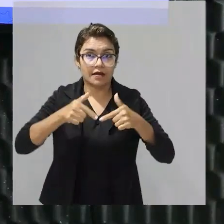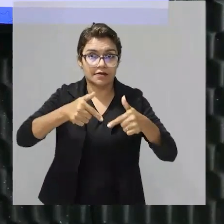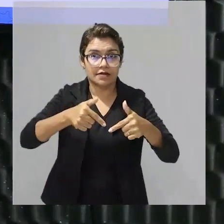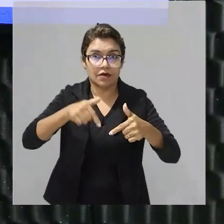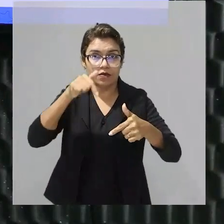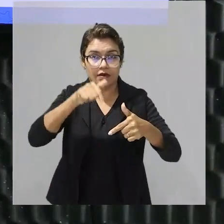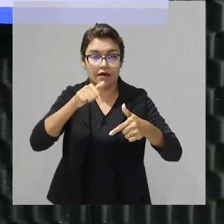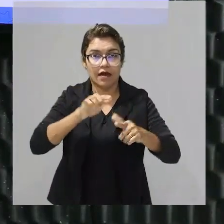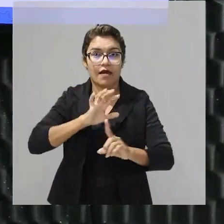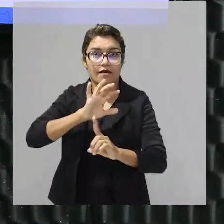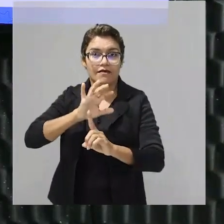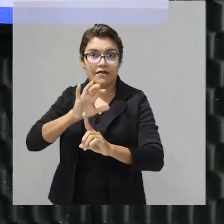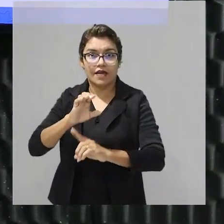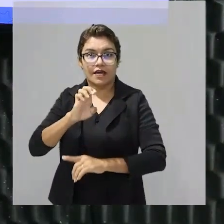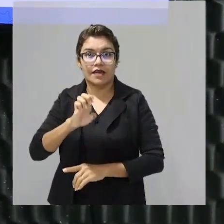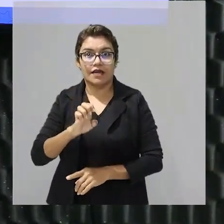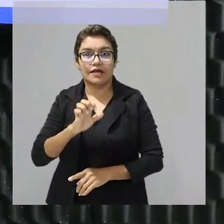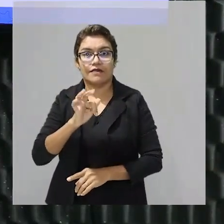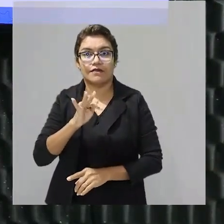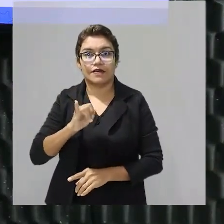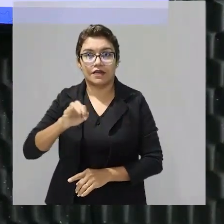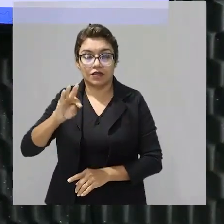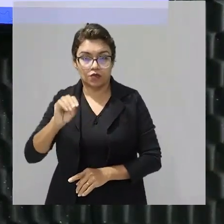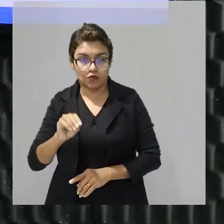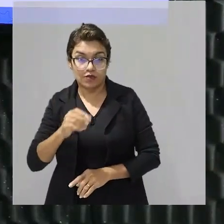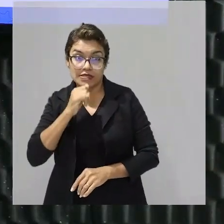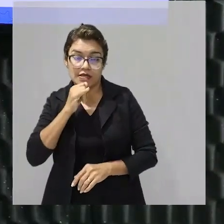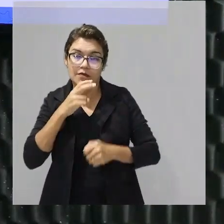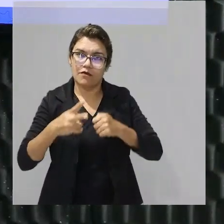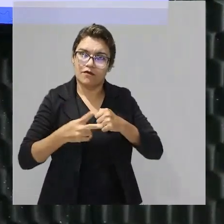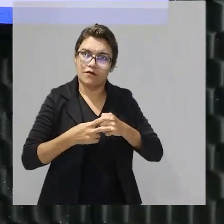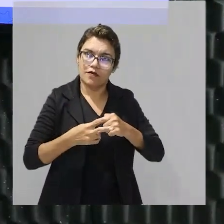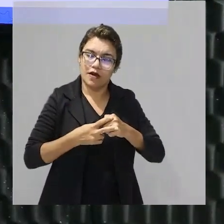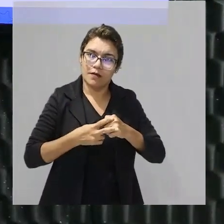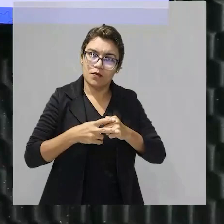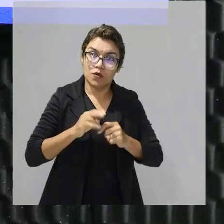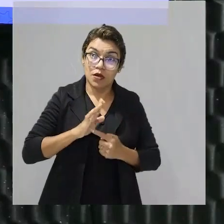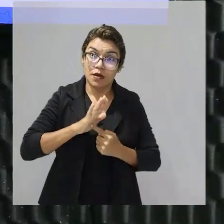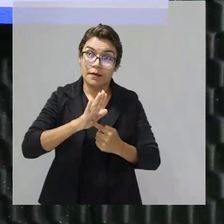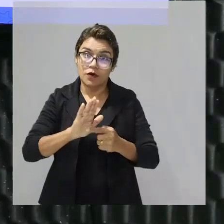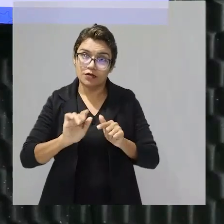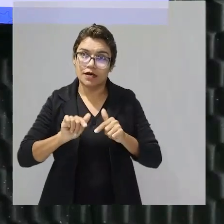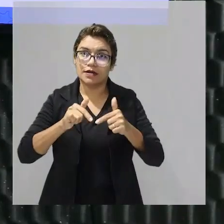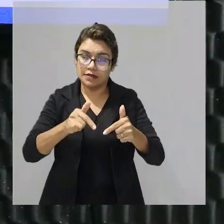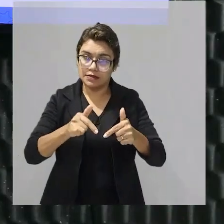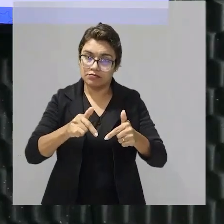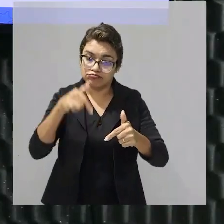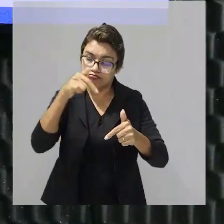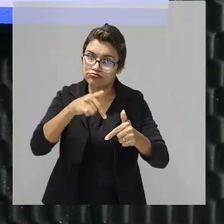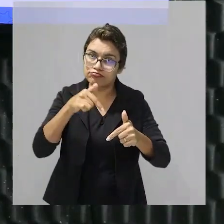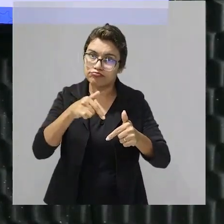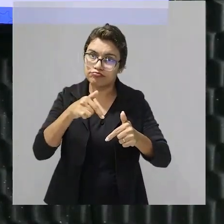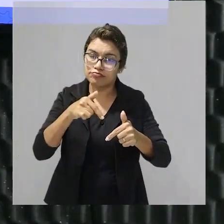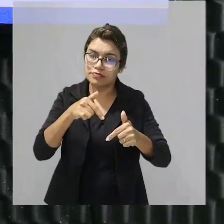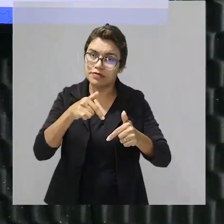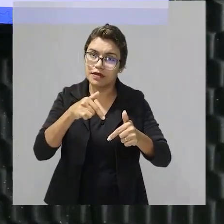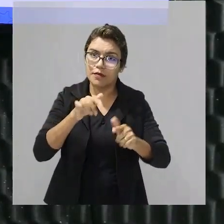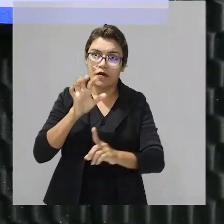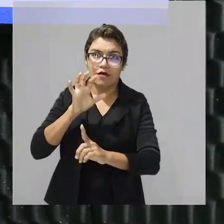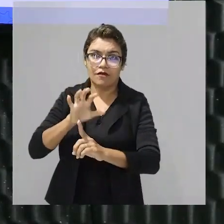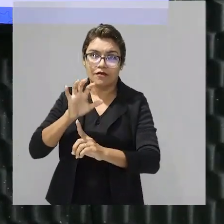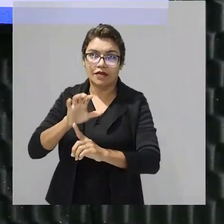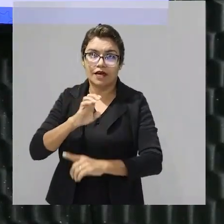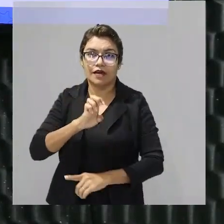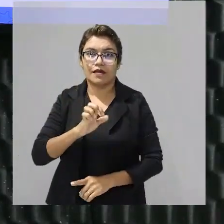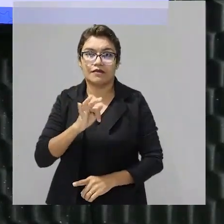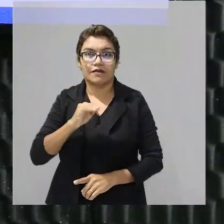o efeito. Muita atenção a este detalhe, muita atenção a este detalhe. Você vai ter que usar verbos que